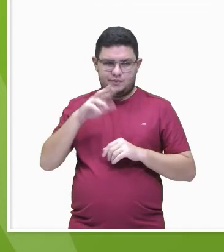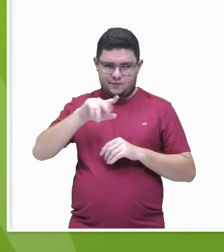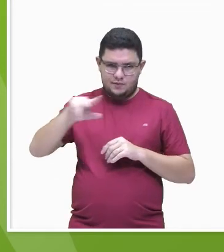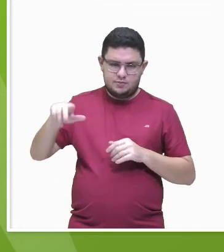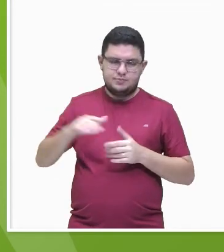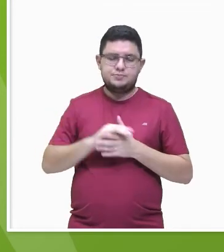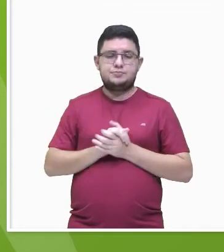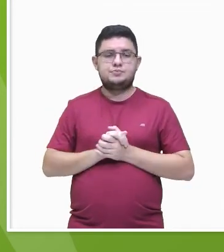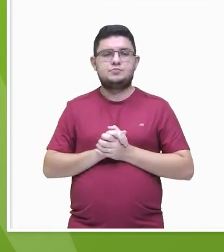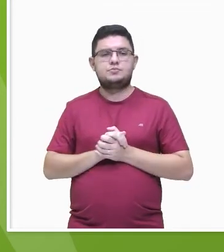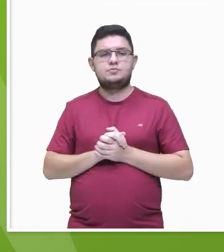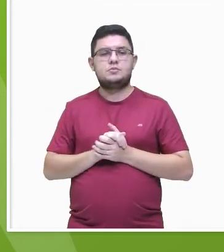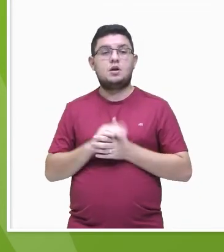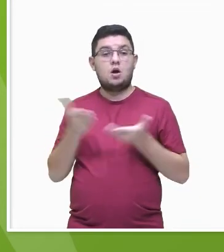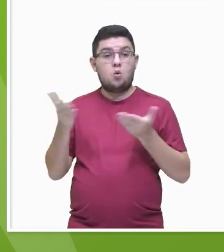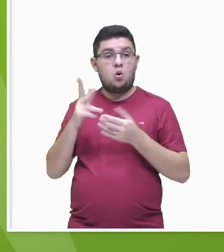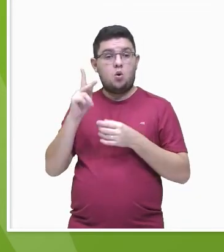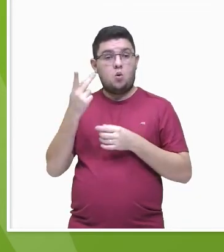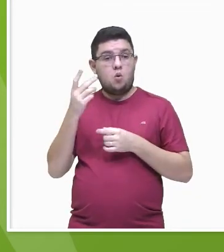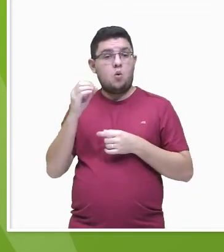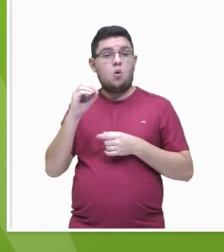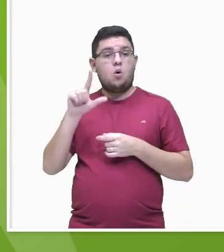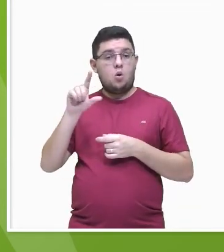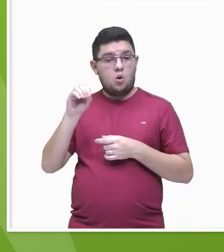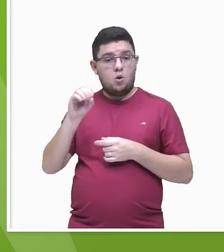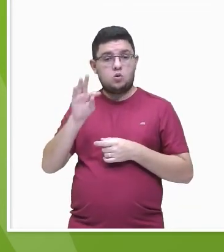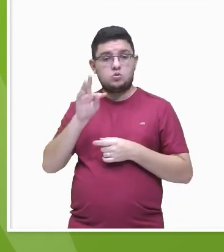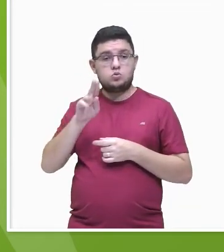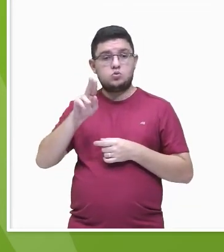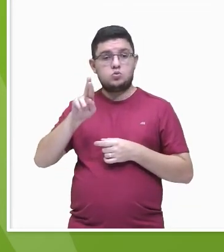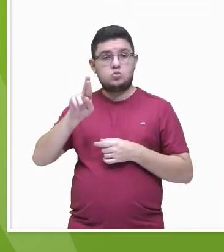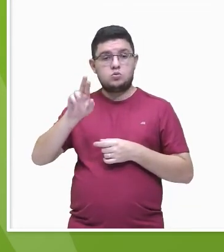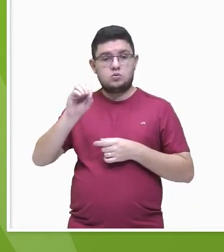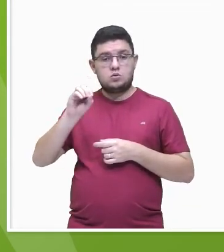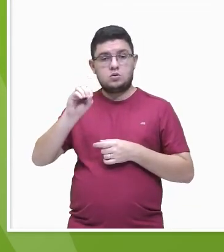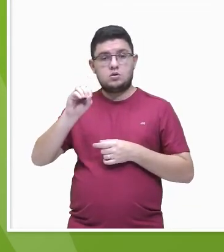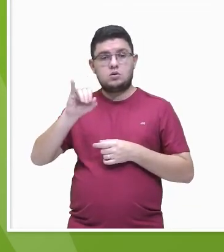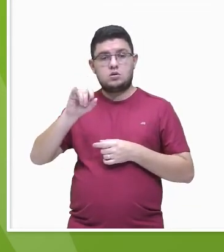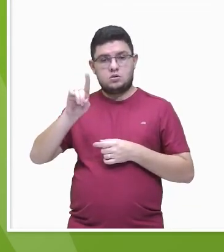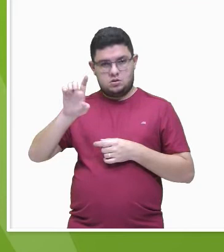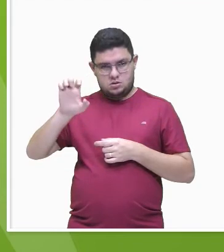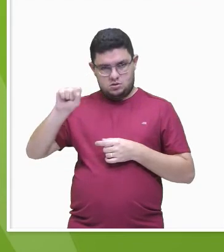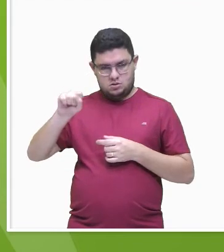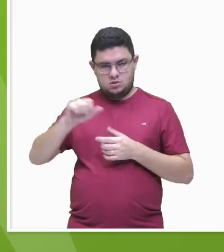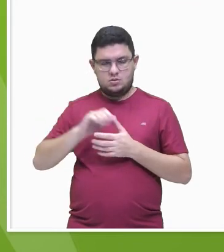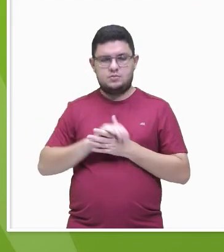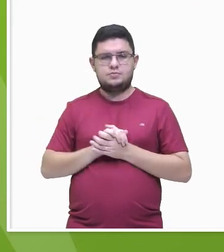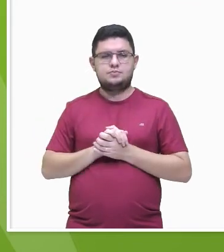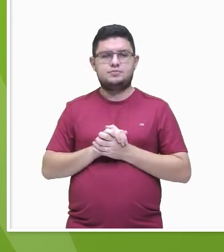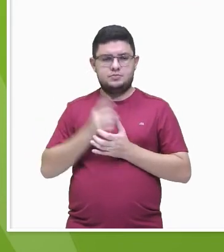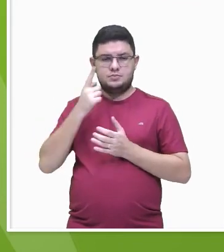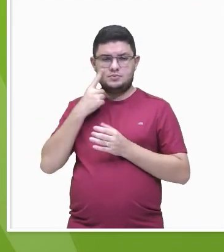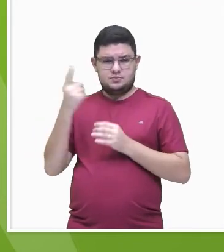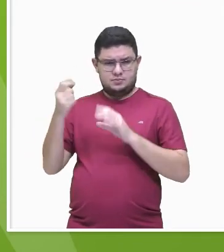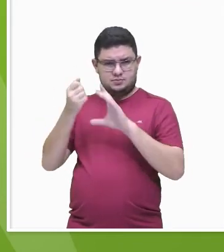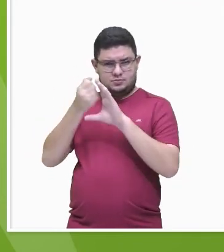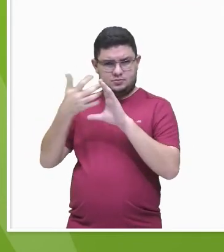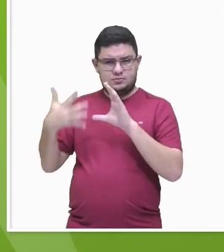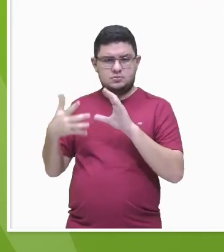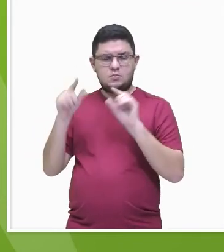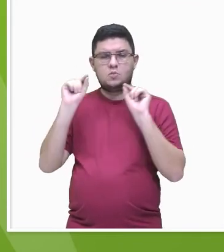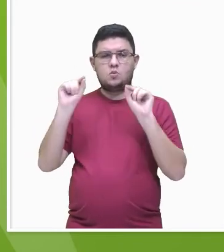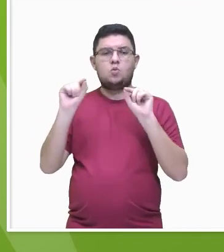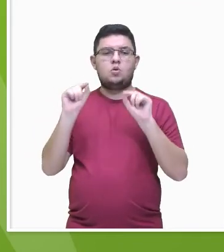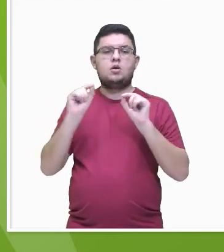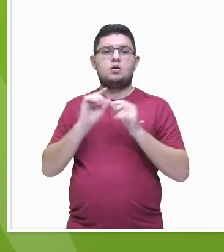os holoturoides. Vamos observar as características desses indivíduos. Eles apresentam